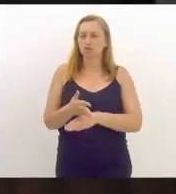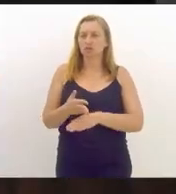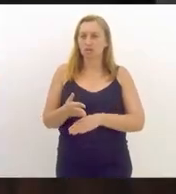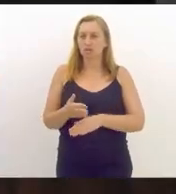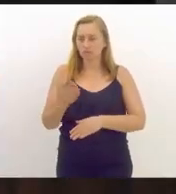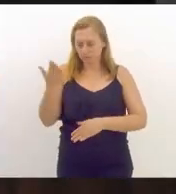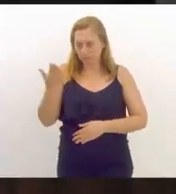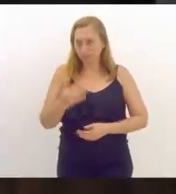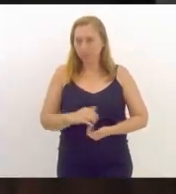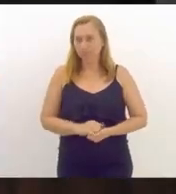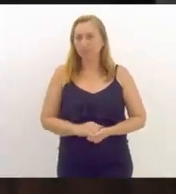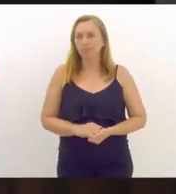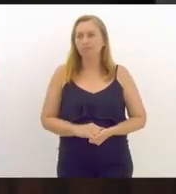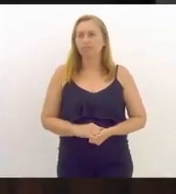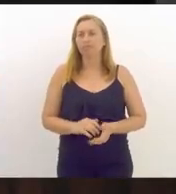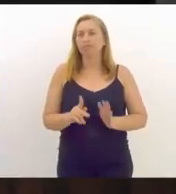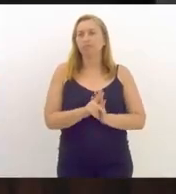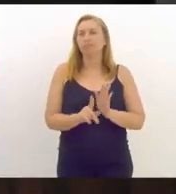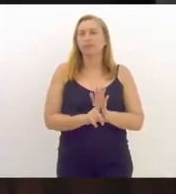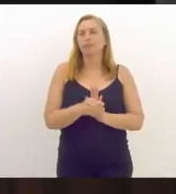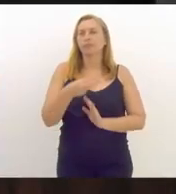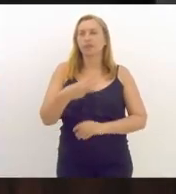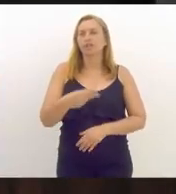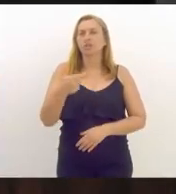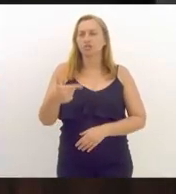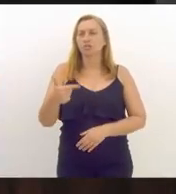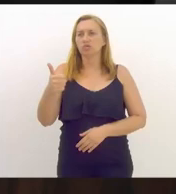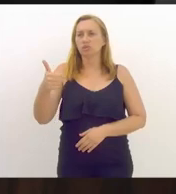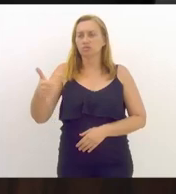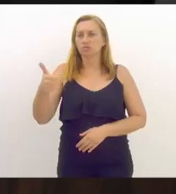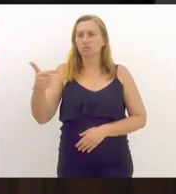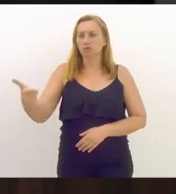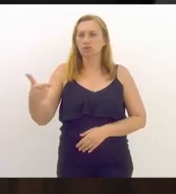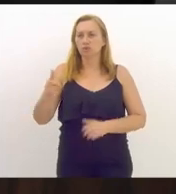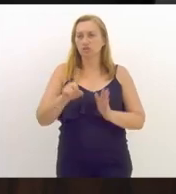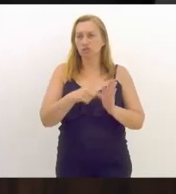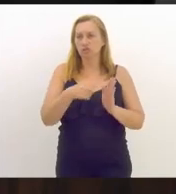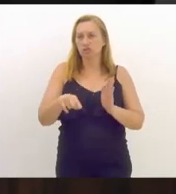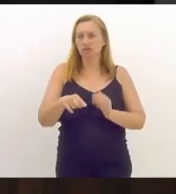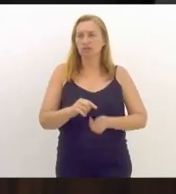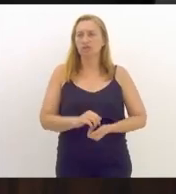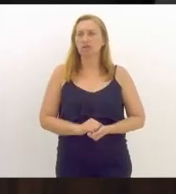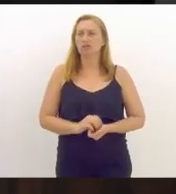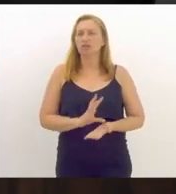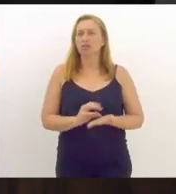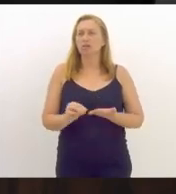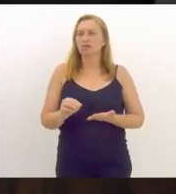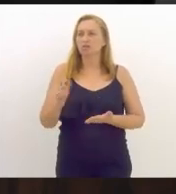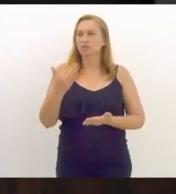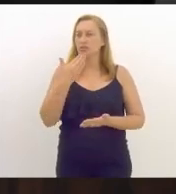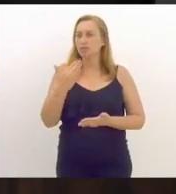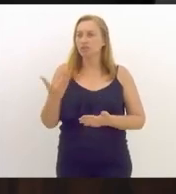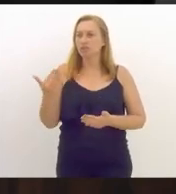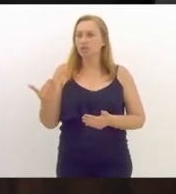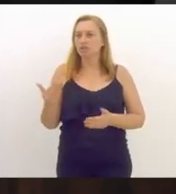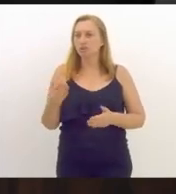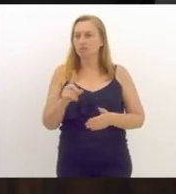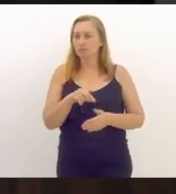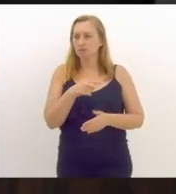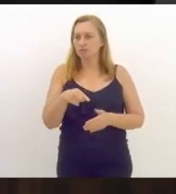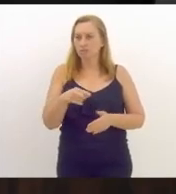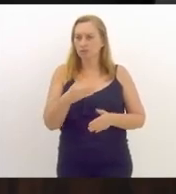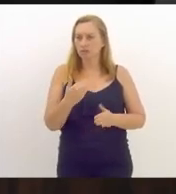número projeto de lei 3212 retirado de pauta e vossa excelência por favor pedir o arquivamento